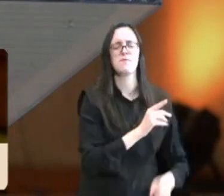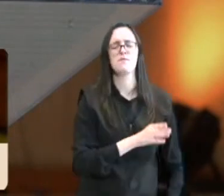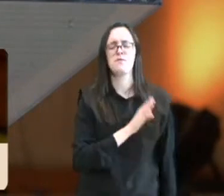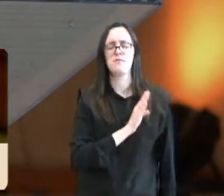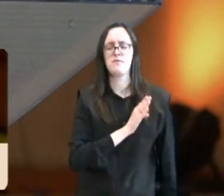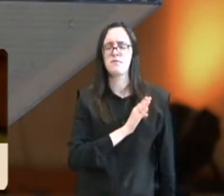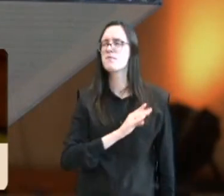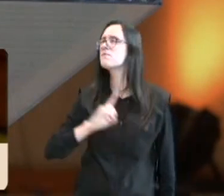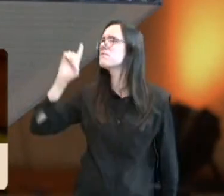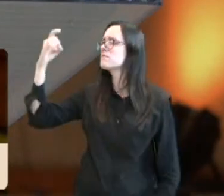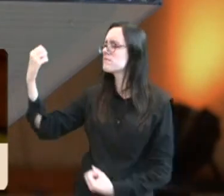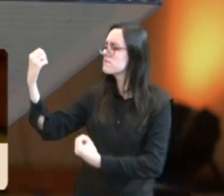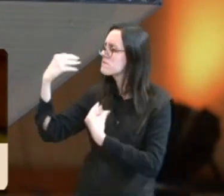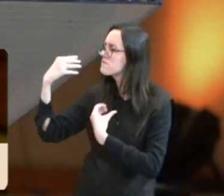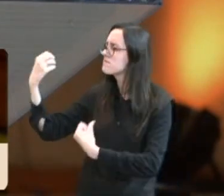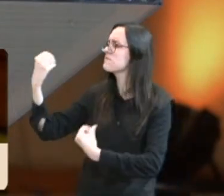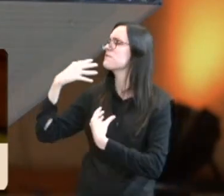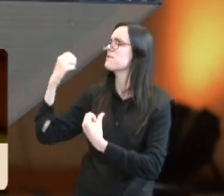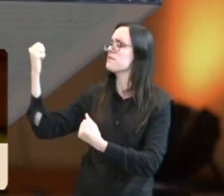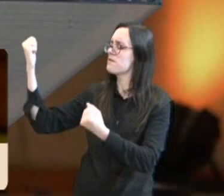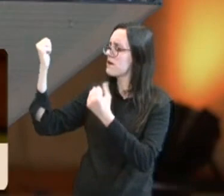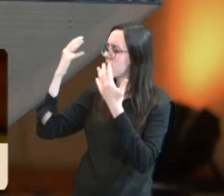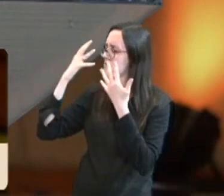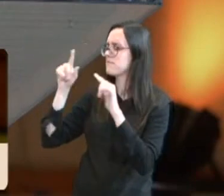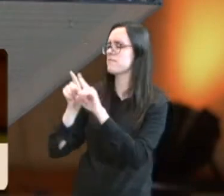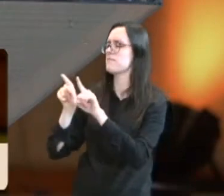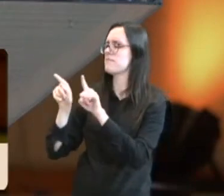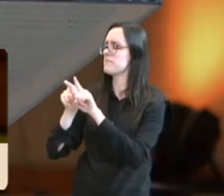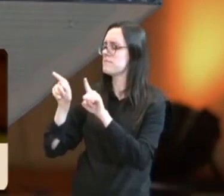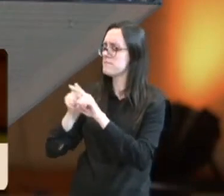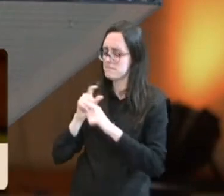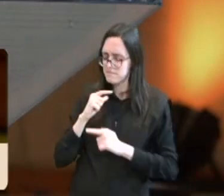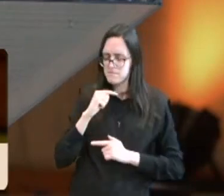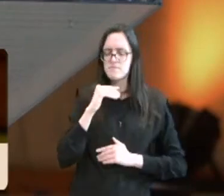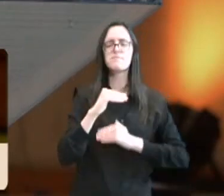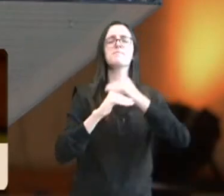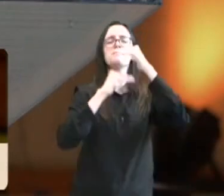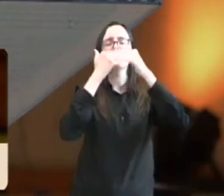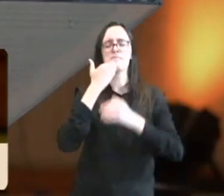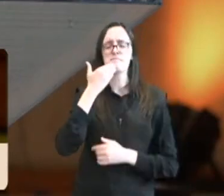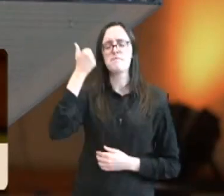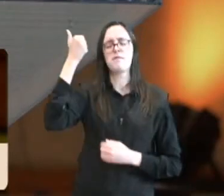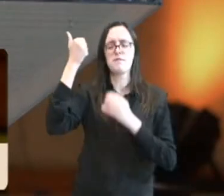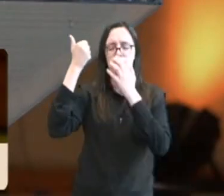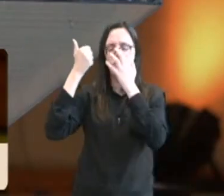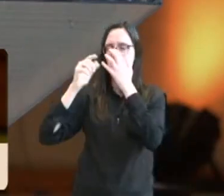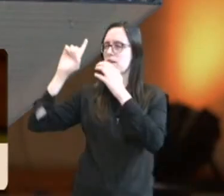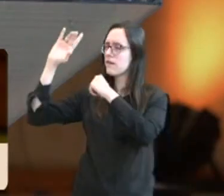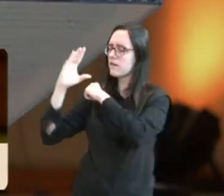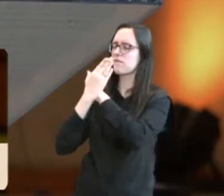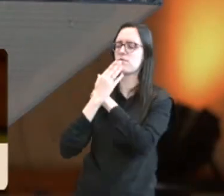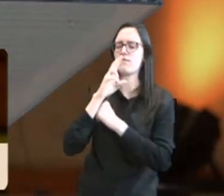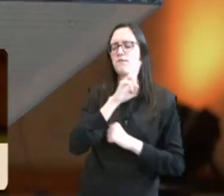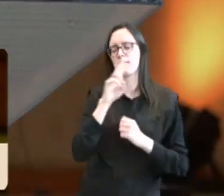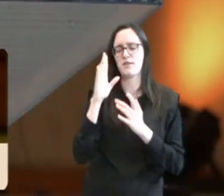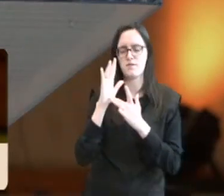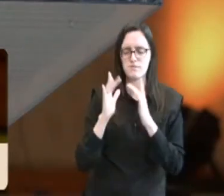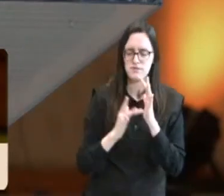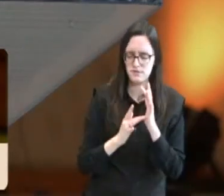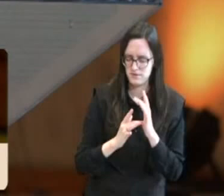nos ensine, nos abençoe, nos edifique, Ajuda-nos, Pai, em nome de